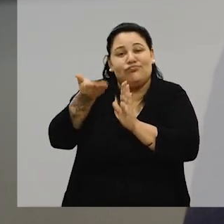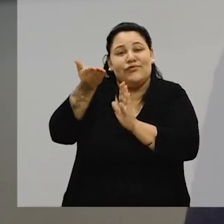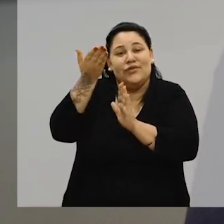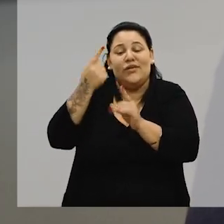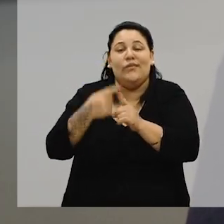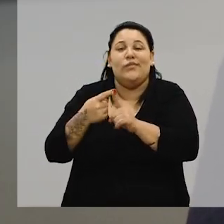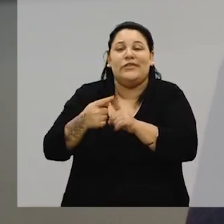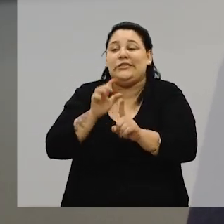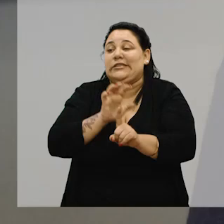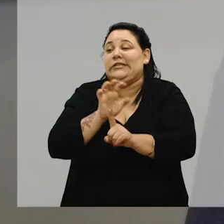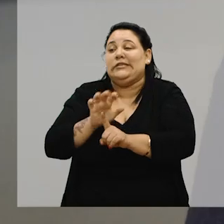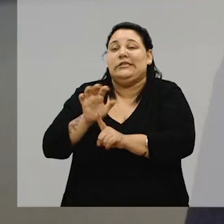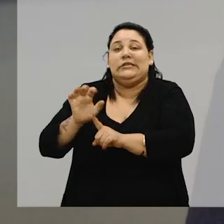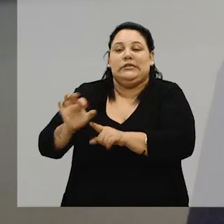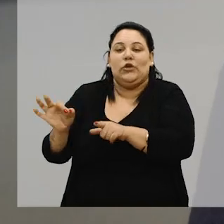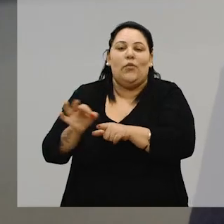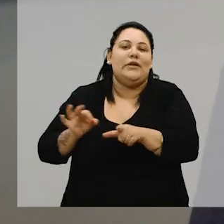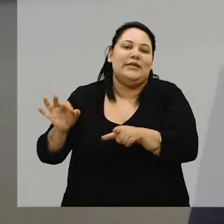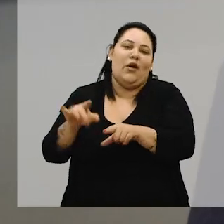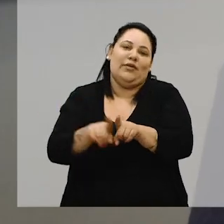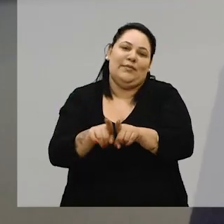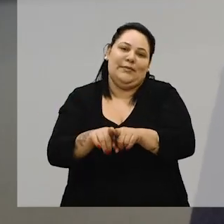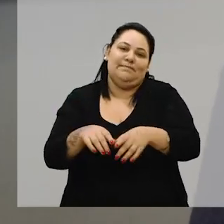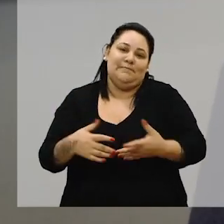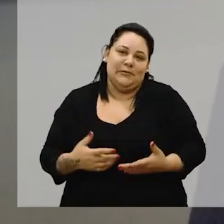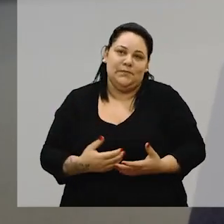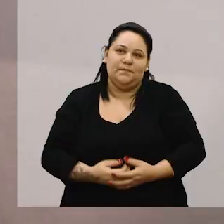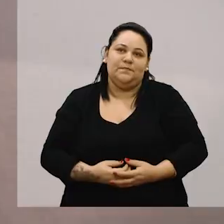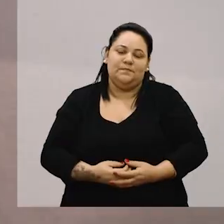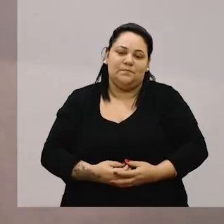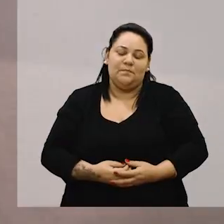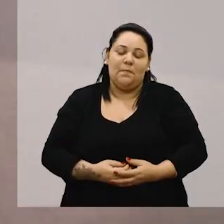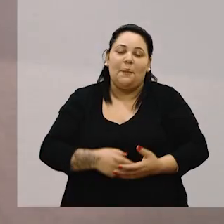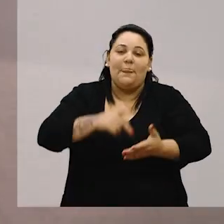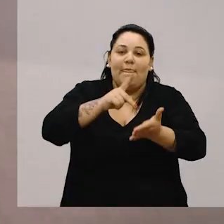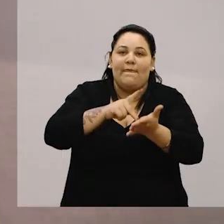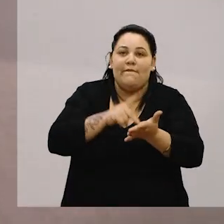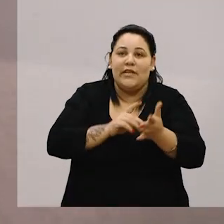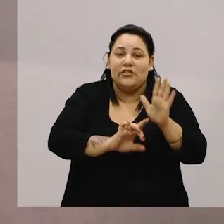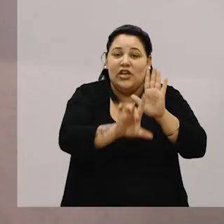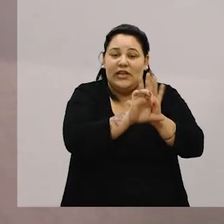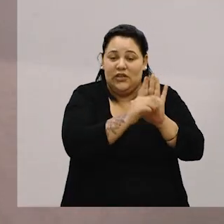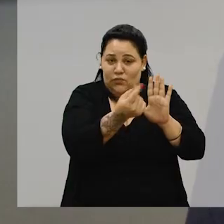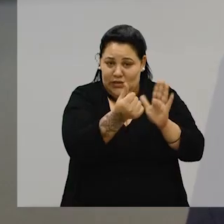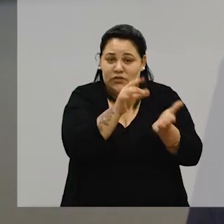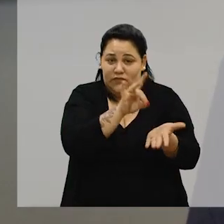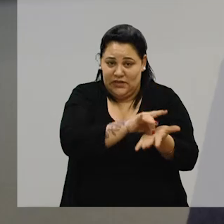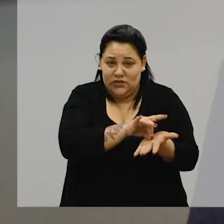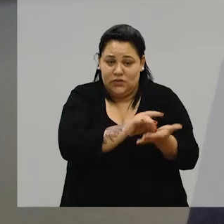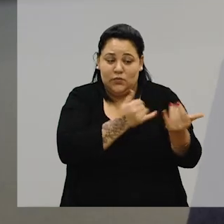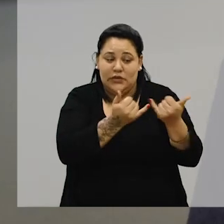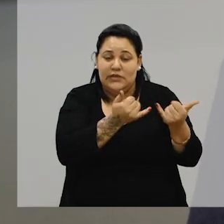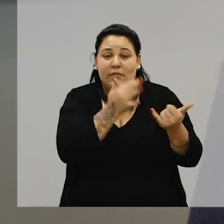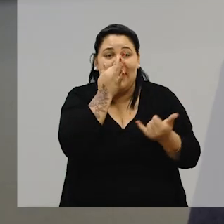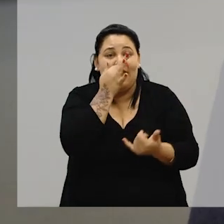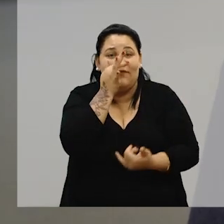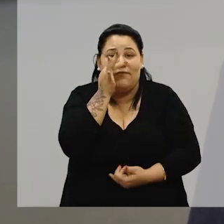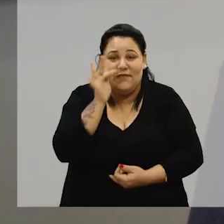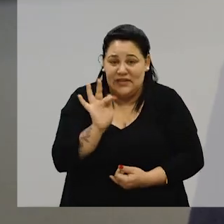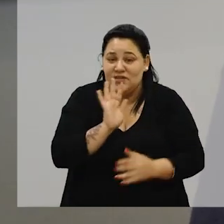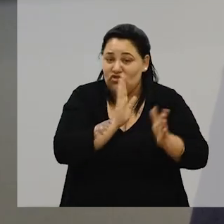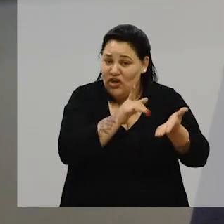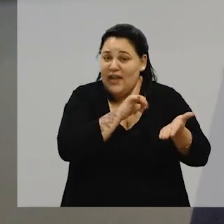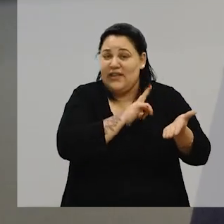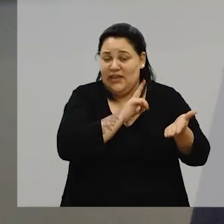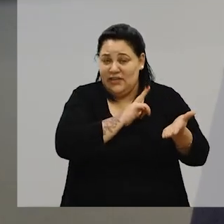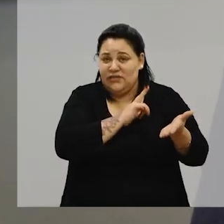preço, né, pela pressão também comercial. E onde, né? que ficaria essa definição, então? Na verdade, a lei do preço fixo, por exemplo,